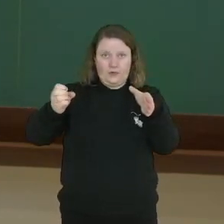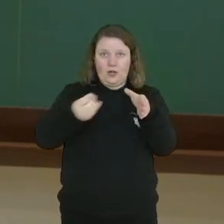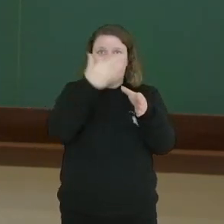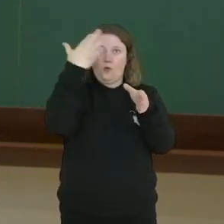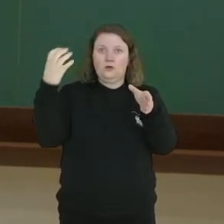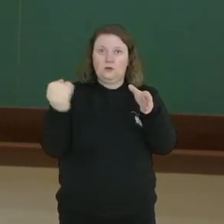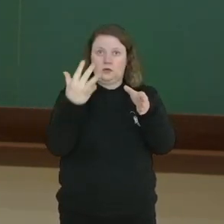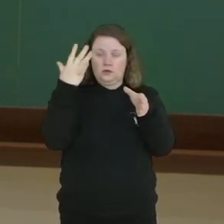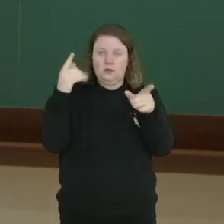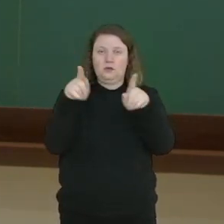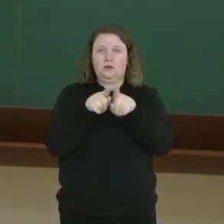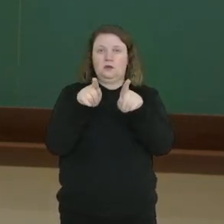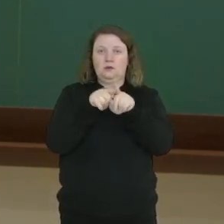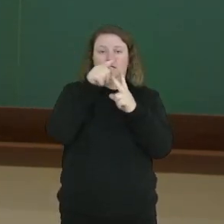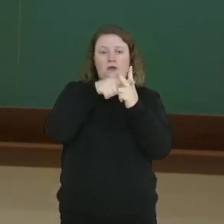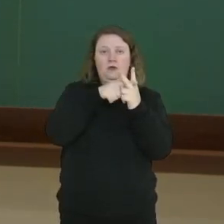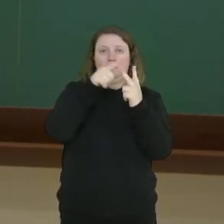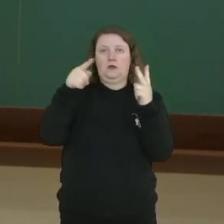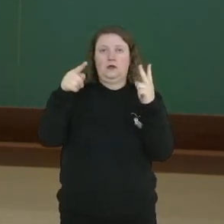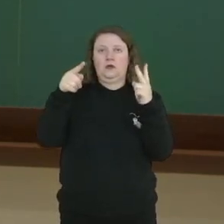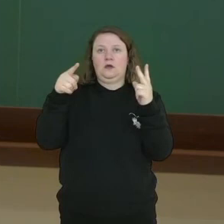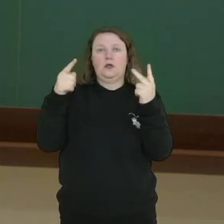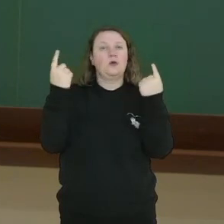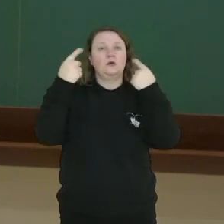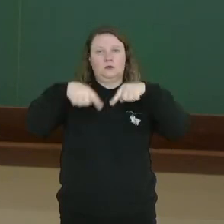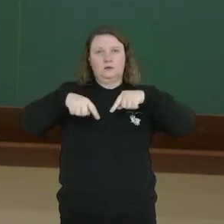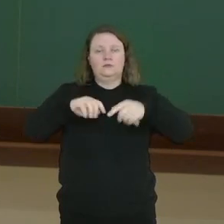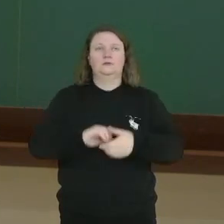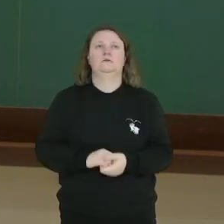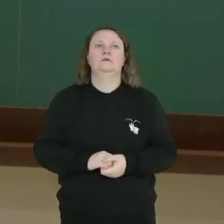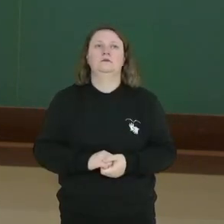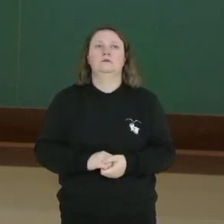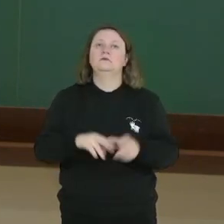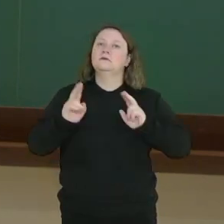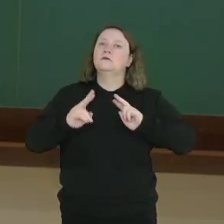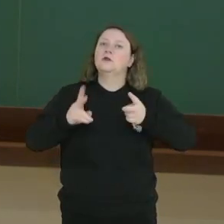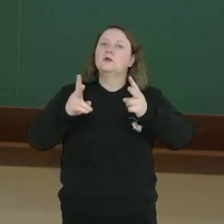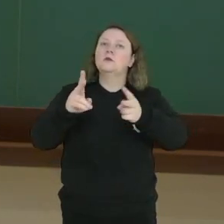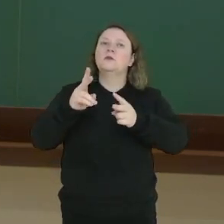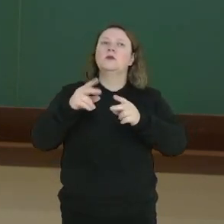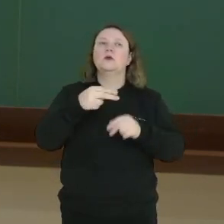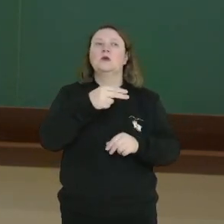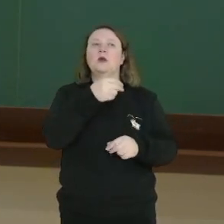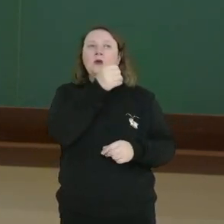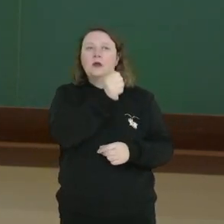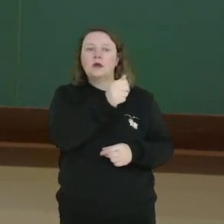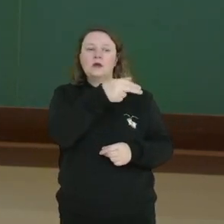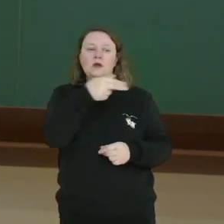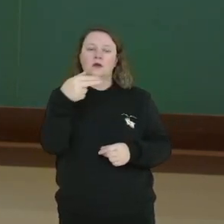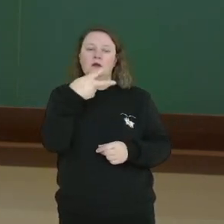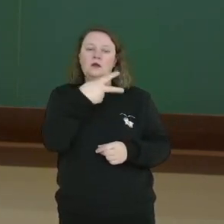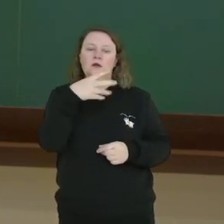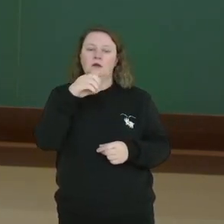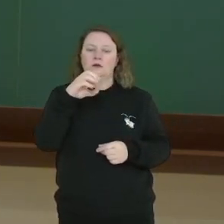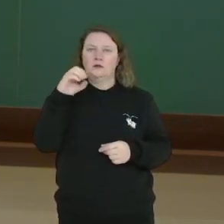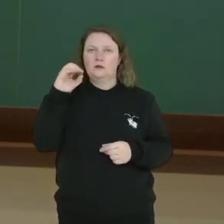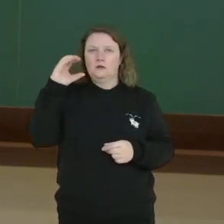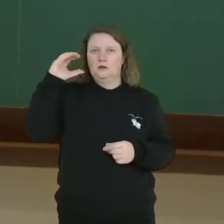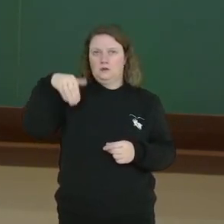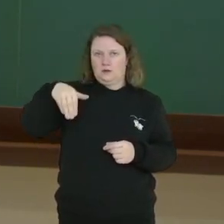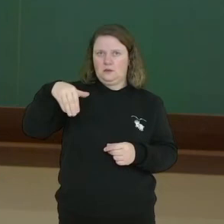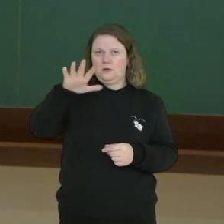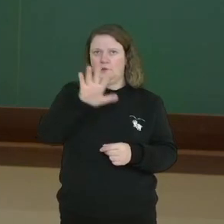operações inversas. Então, sobra só o número que está lá dentro. 100 vezes 2, 200 centímetros quadrados de